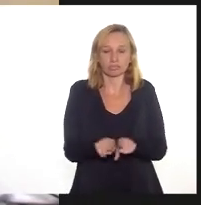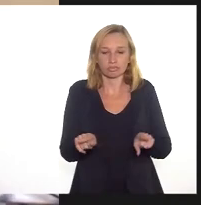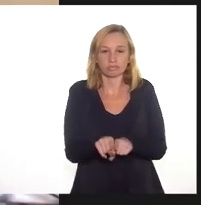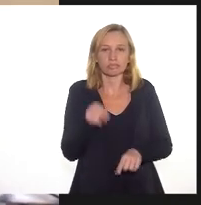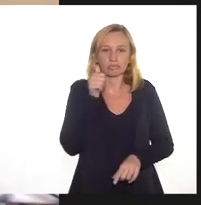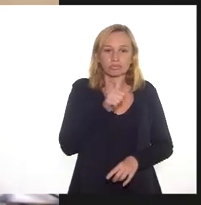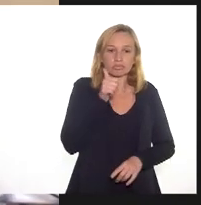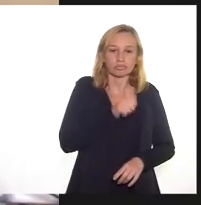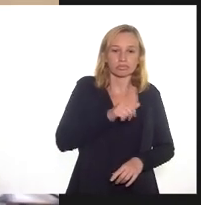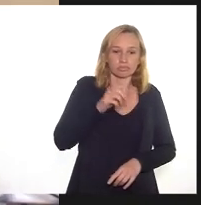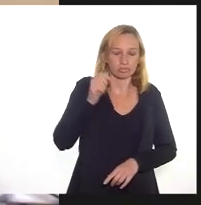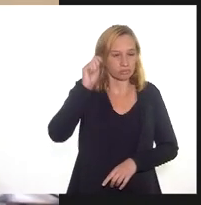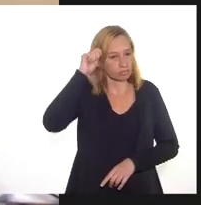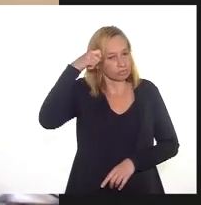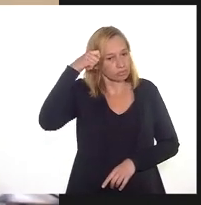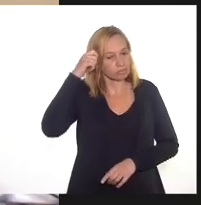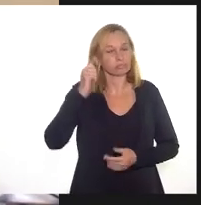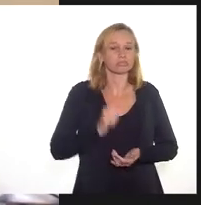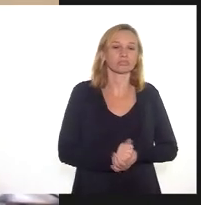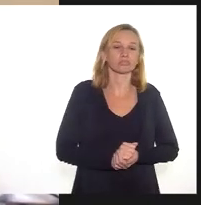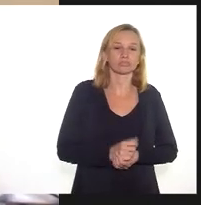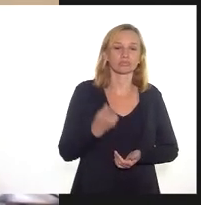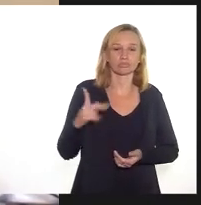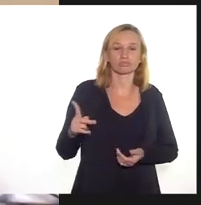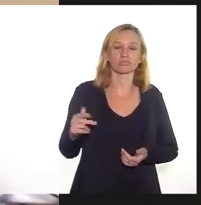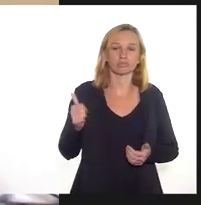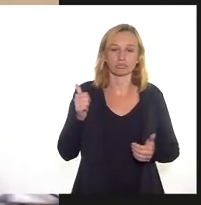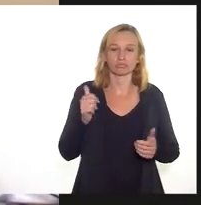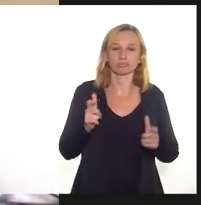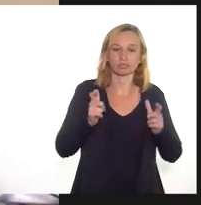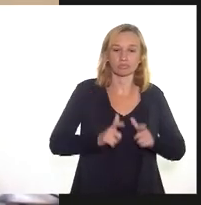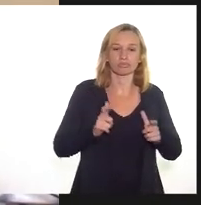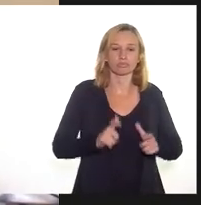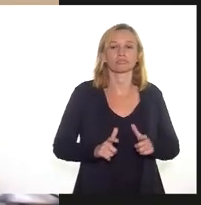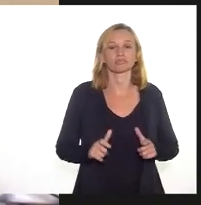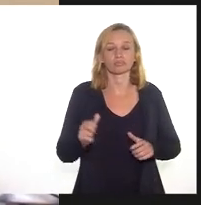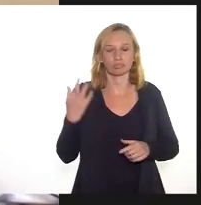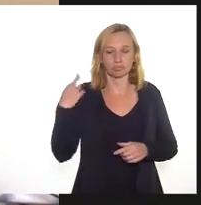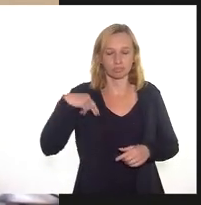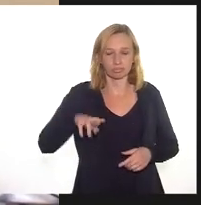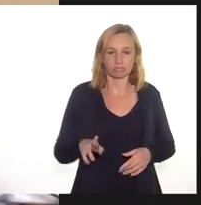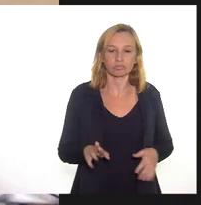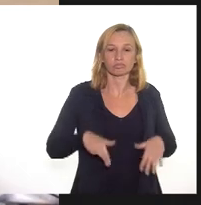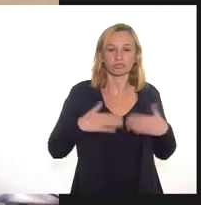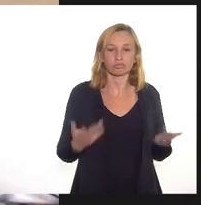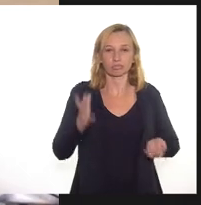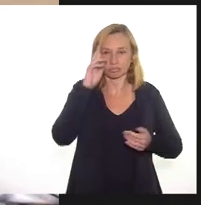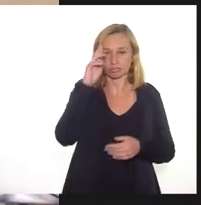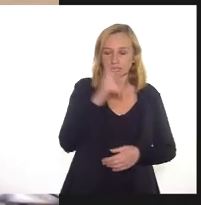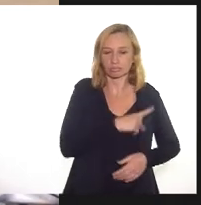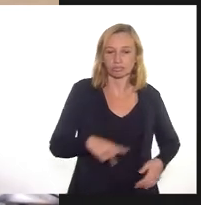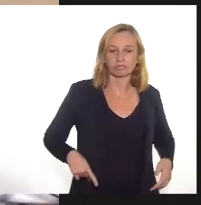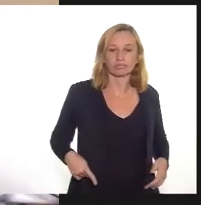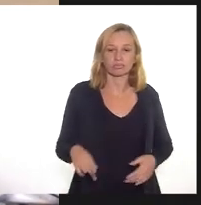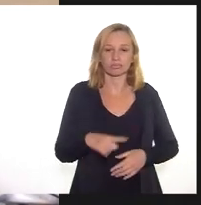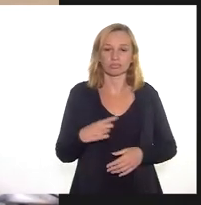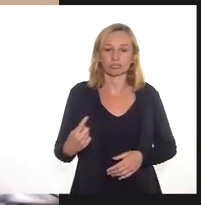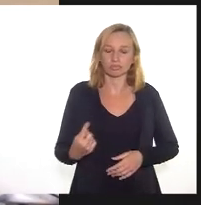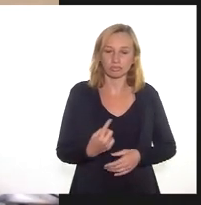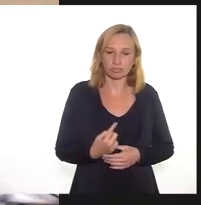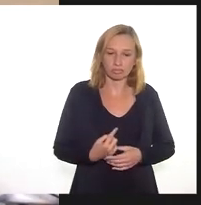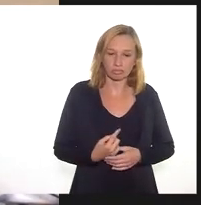que construíram e consolidaram o seu lugar na religiosidade. Então, senhor presidente, fica aqui o nosso